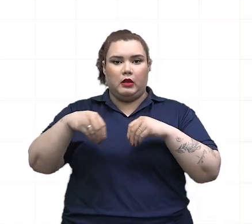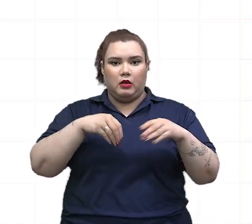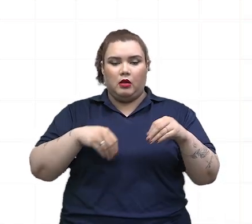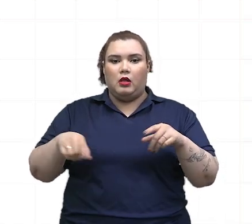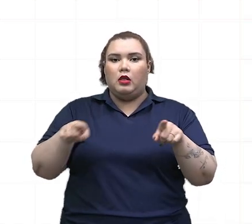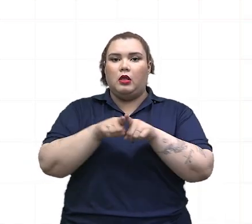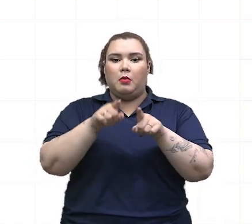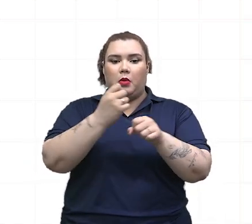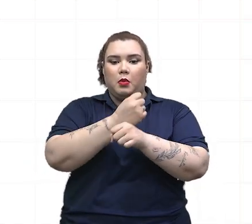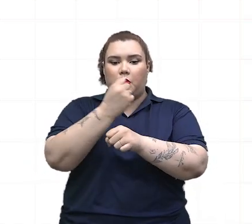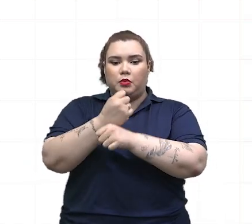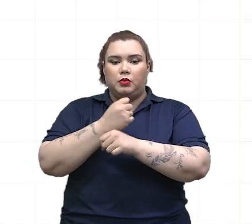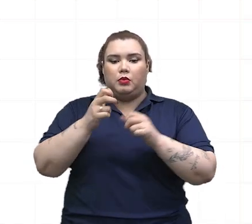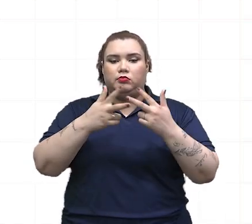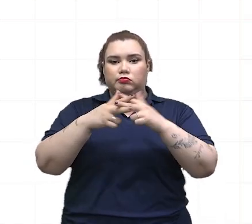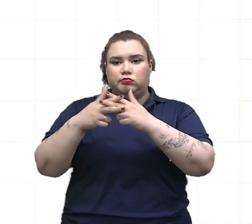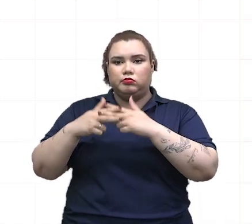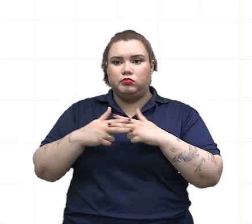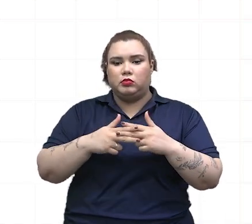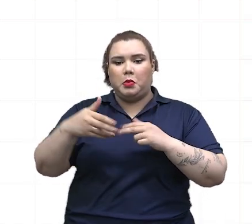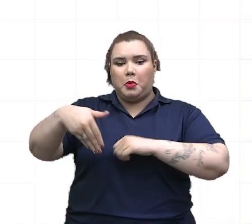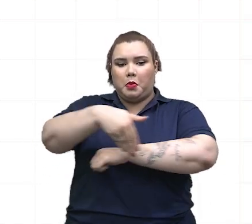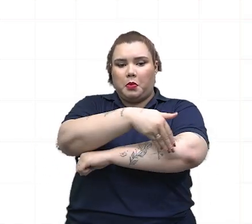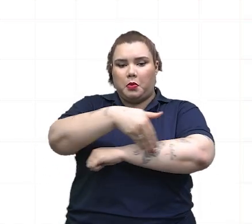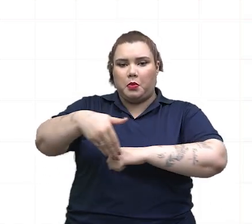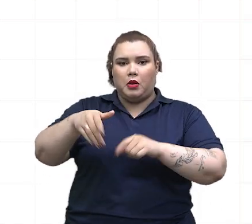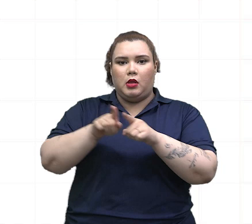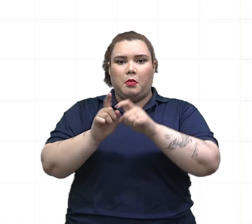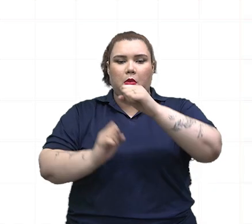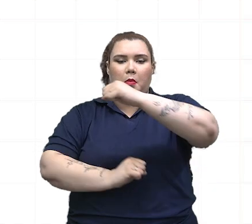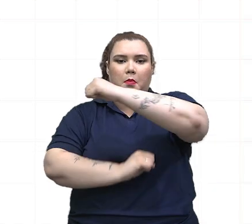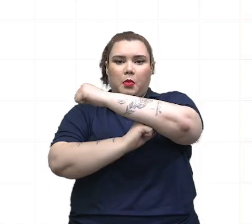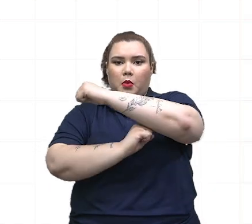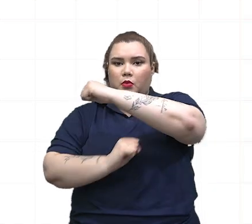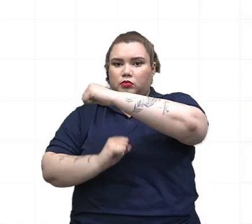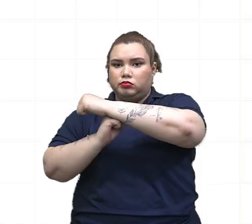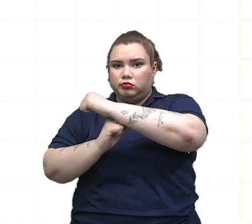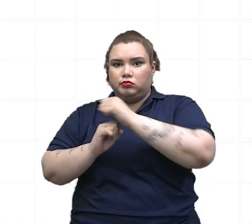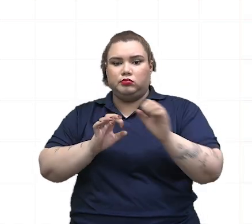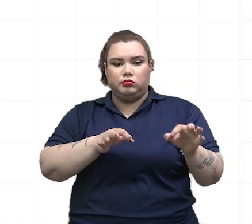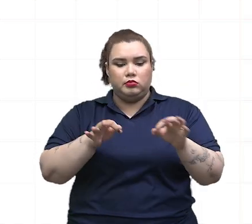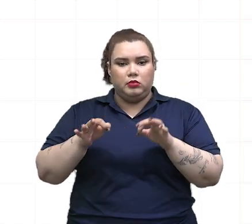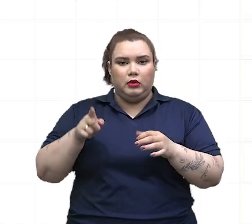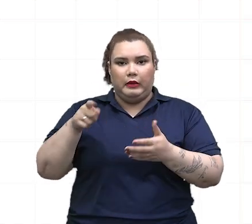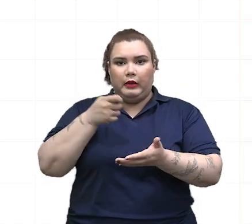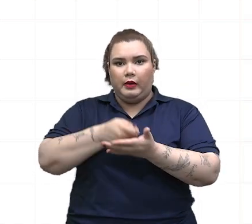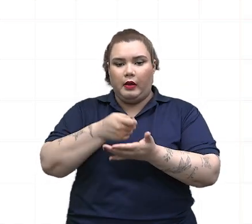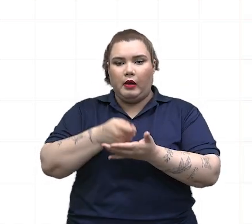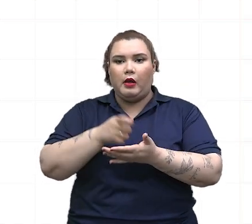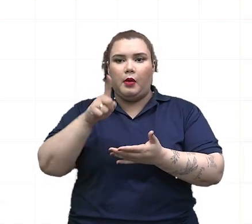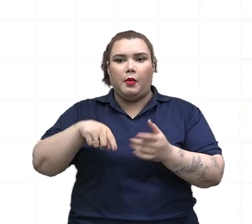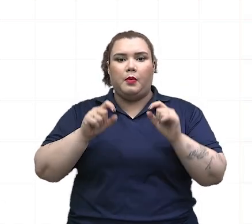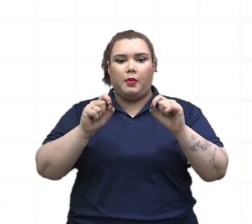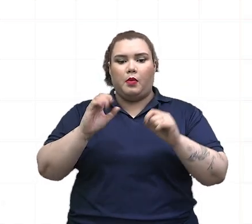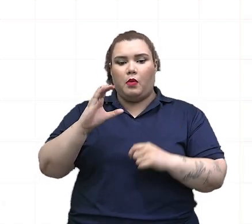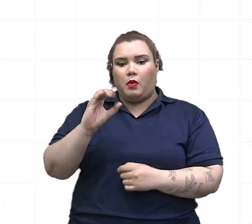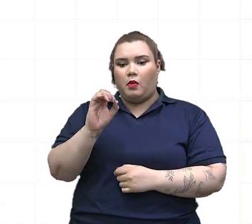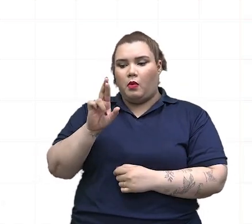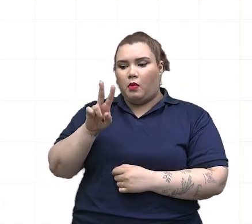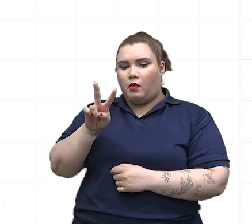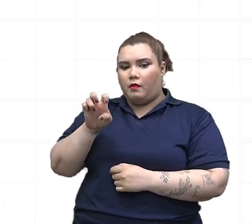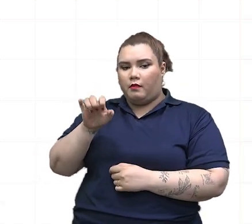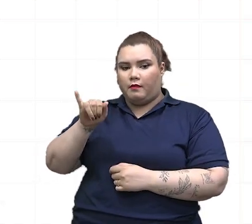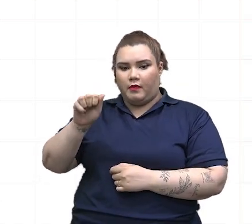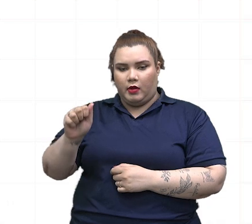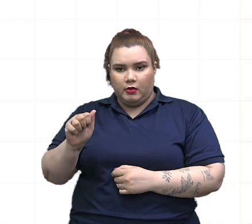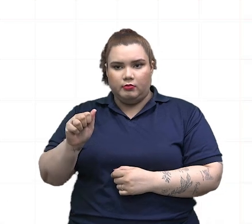na construção e manutenção de estradas e pontes. Essa obrigação era chamada, então, de corvéia. Então,